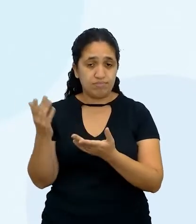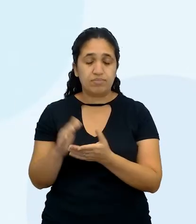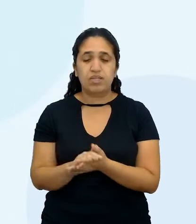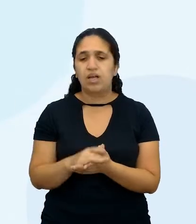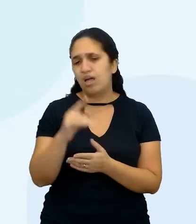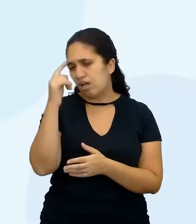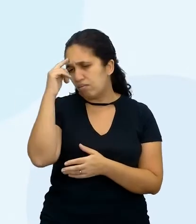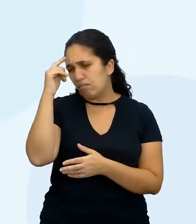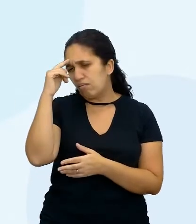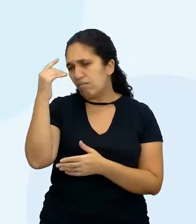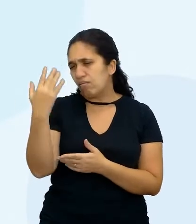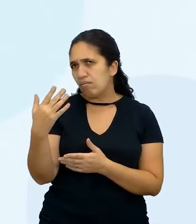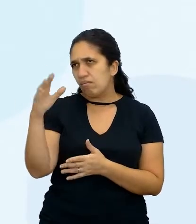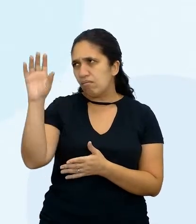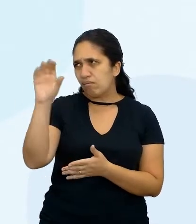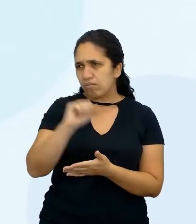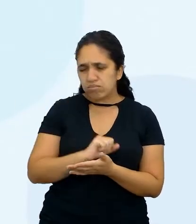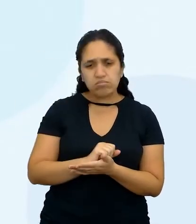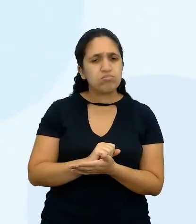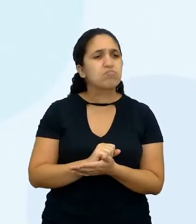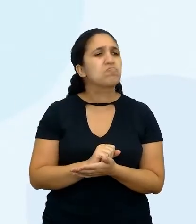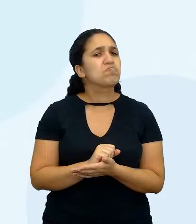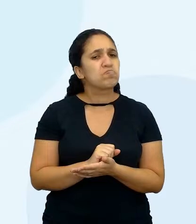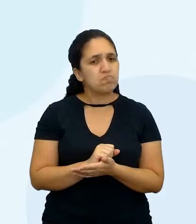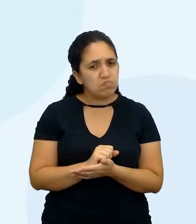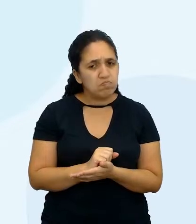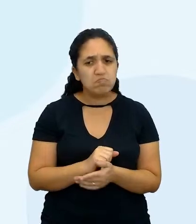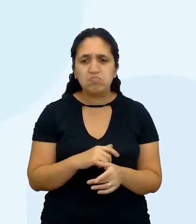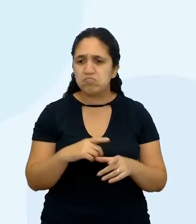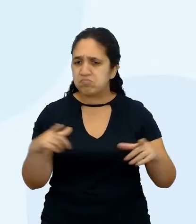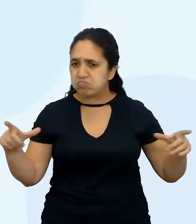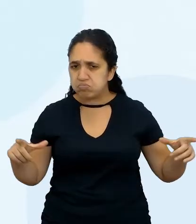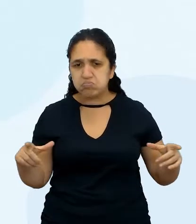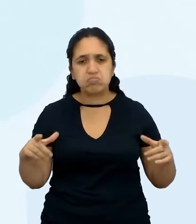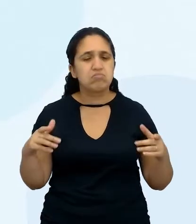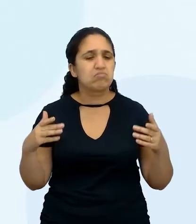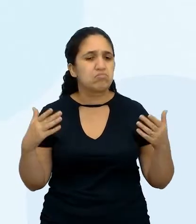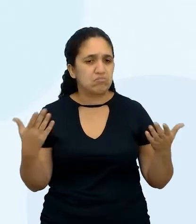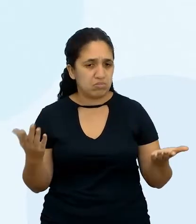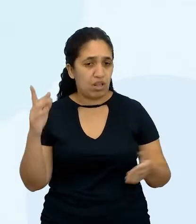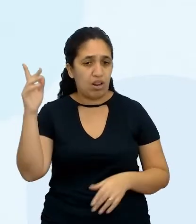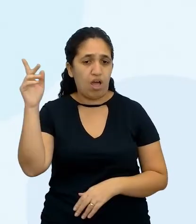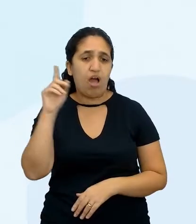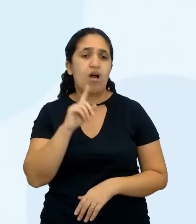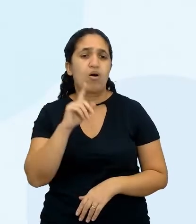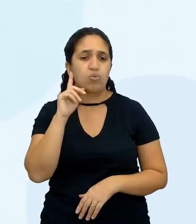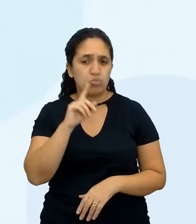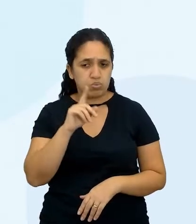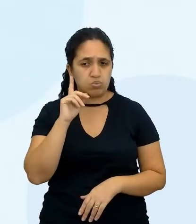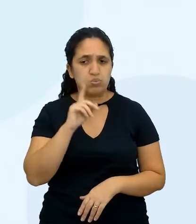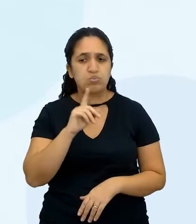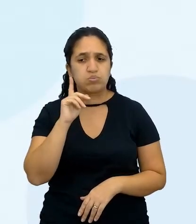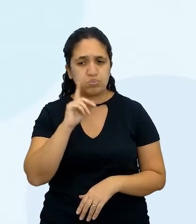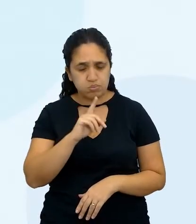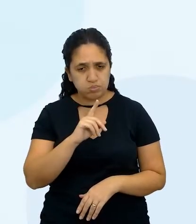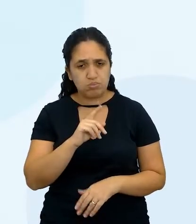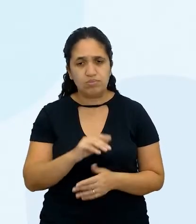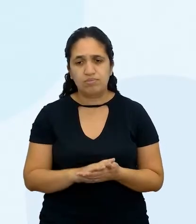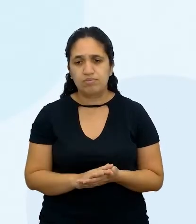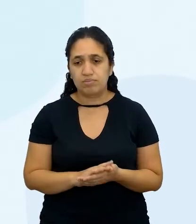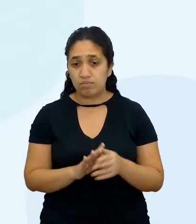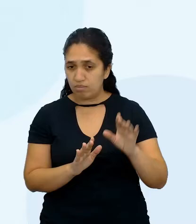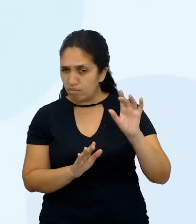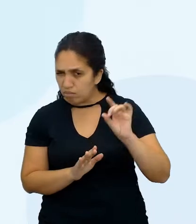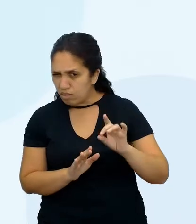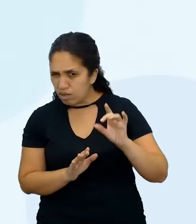essas ideias foram adotadas em grande escala, né, nos Estados Unidos, mas serve não